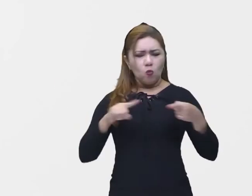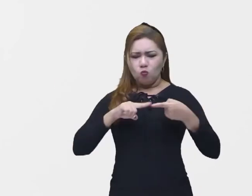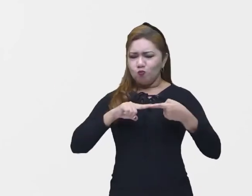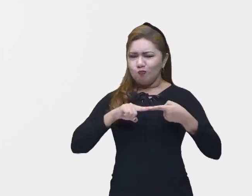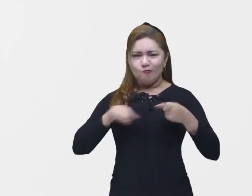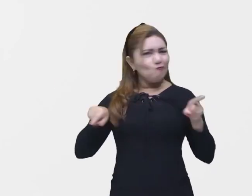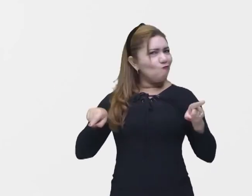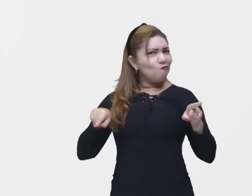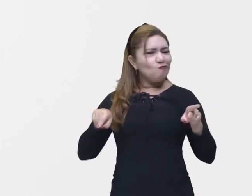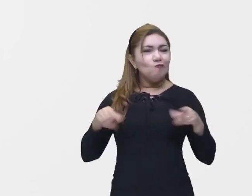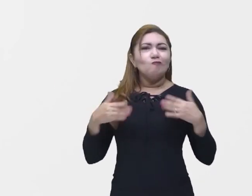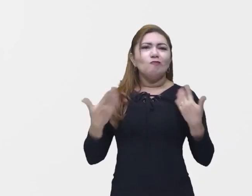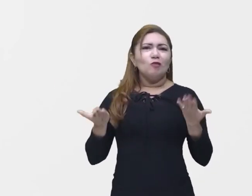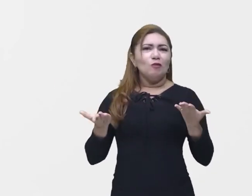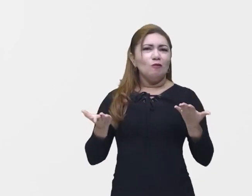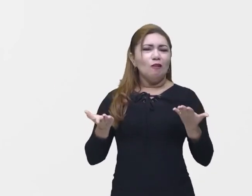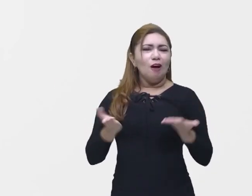crianças?